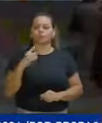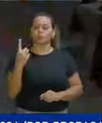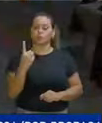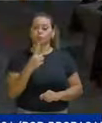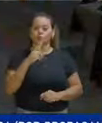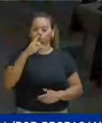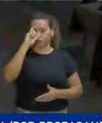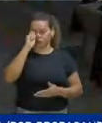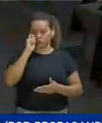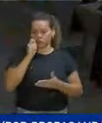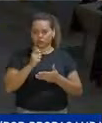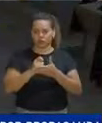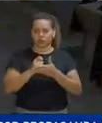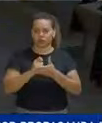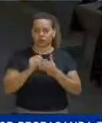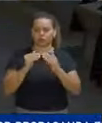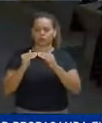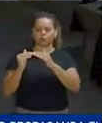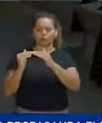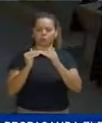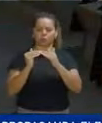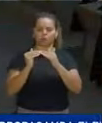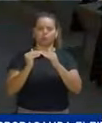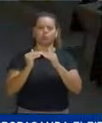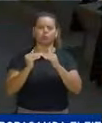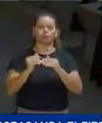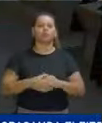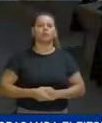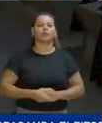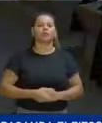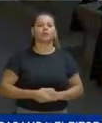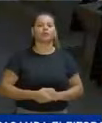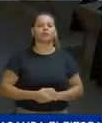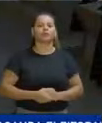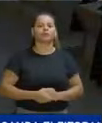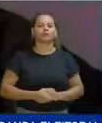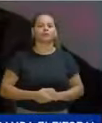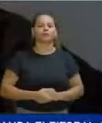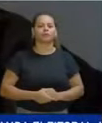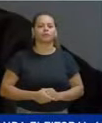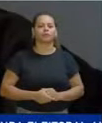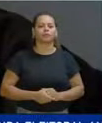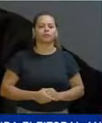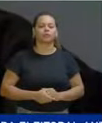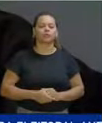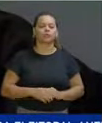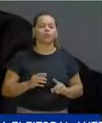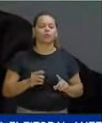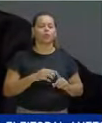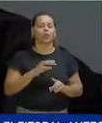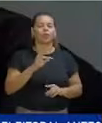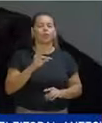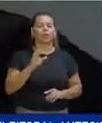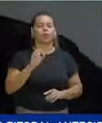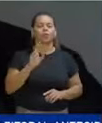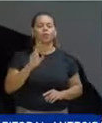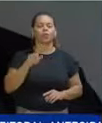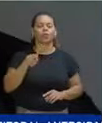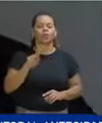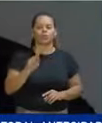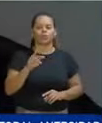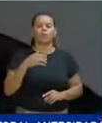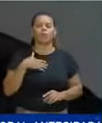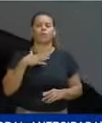Tribunal Regional... Meu presidente, Adjumador Torque? Pois não. eu também acompanho a eminente relatora